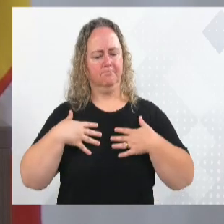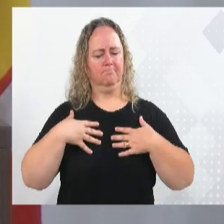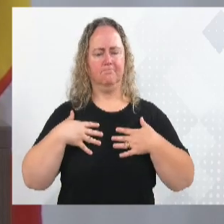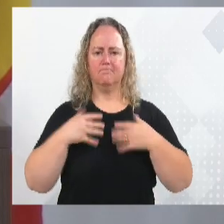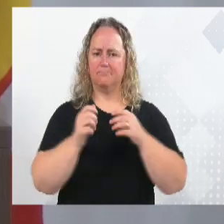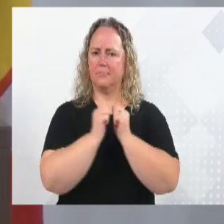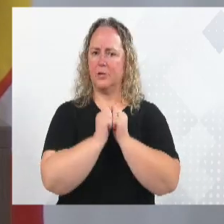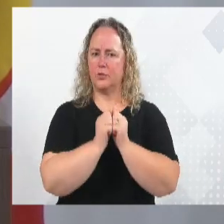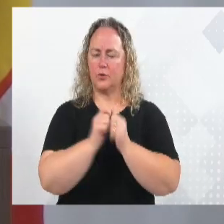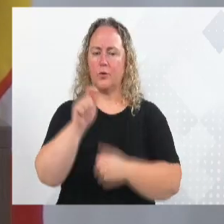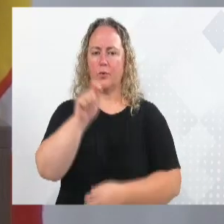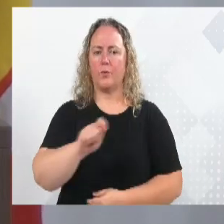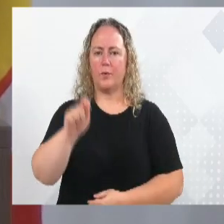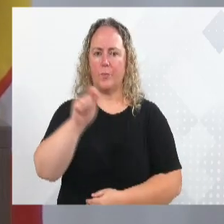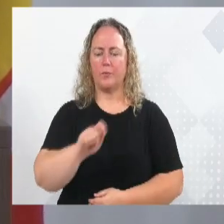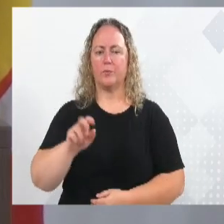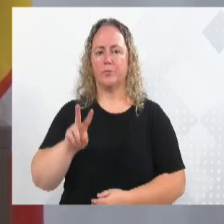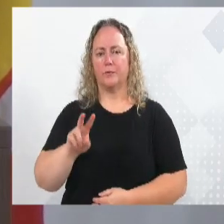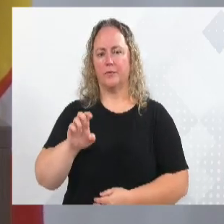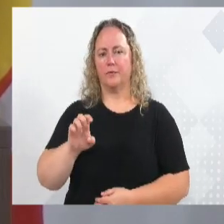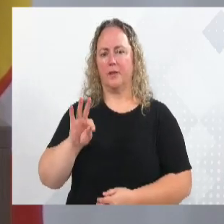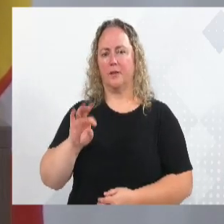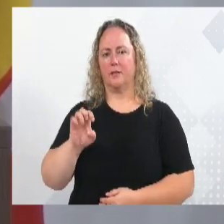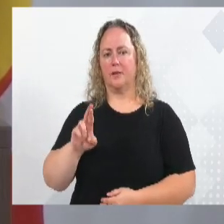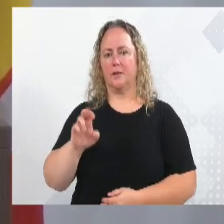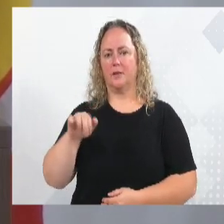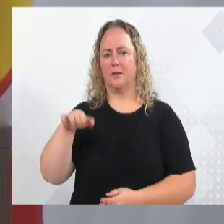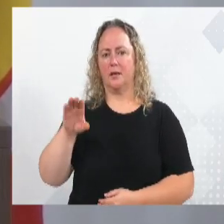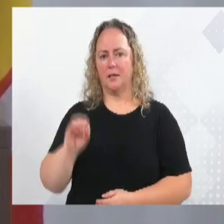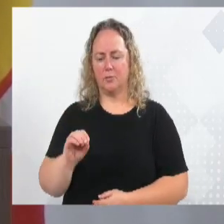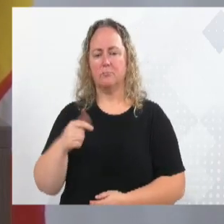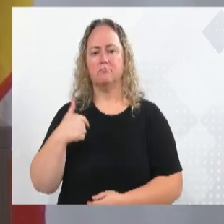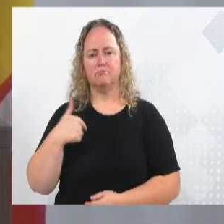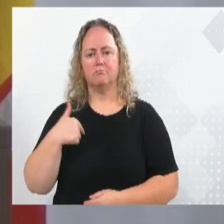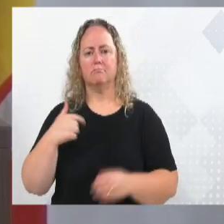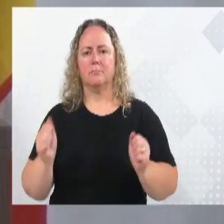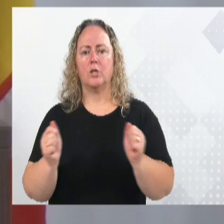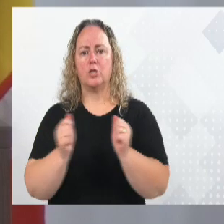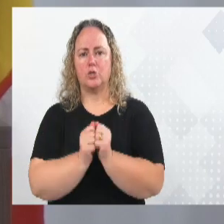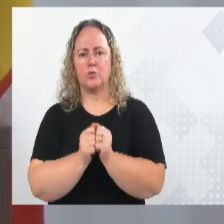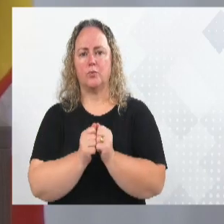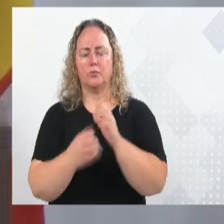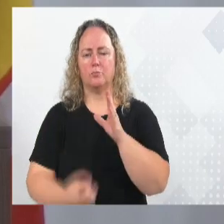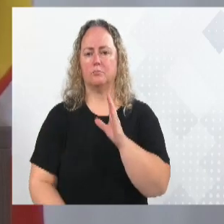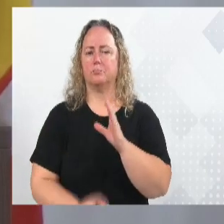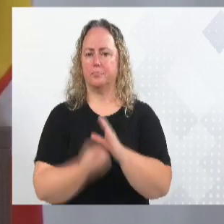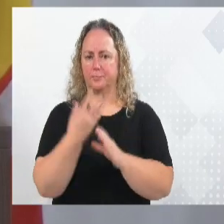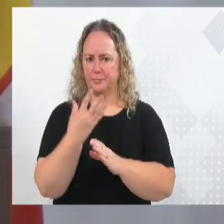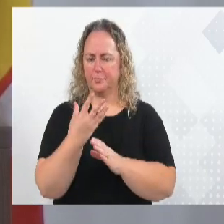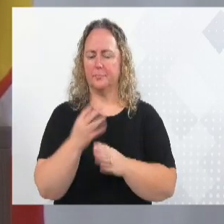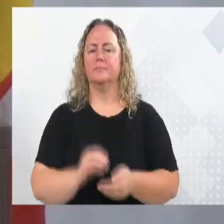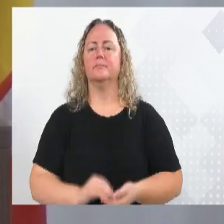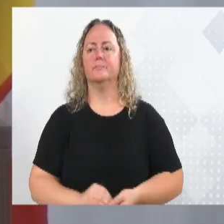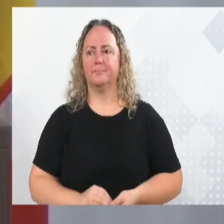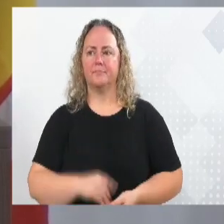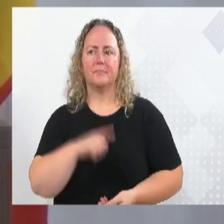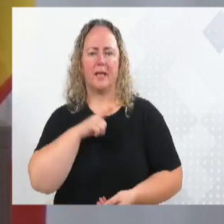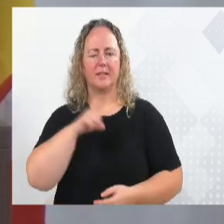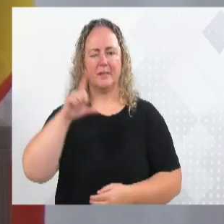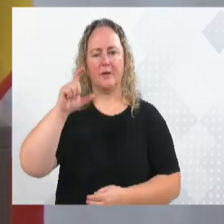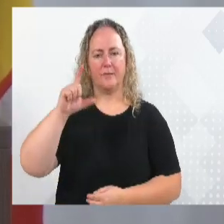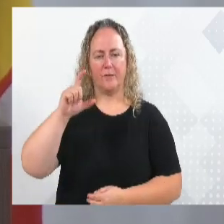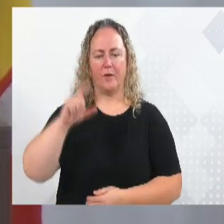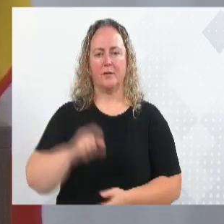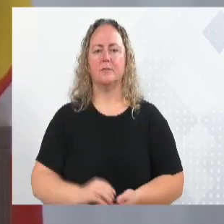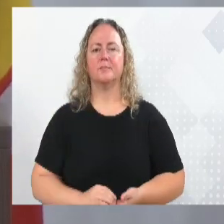na associação dos veteranos Associação a qual eu fui muito tempo atrás do fundador fiquei lá com tem foto sem ele